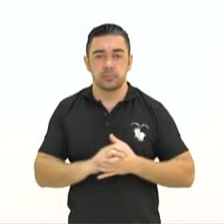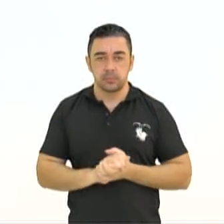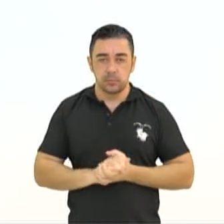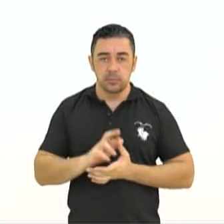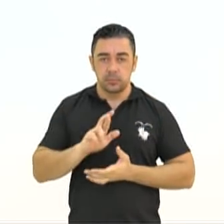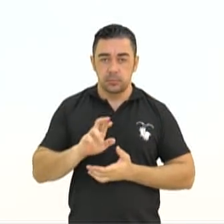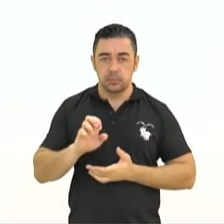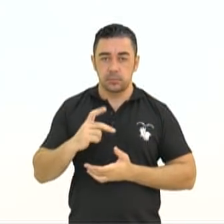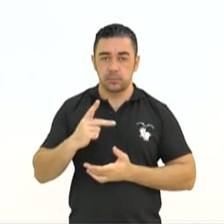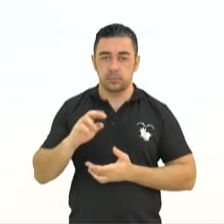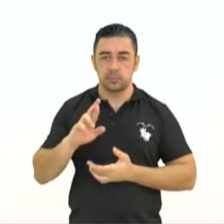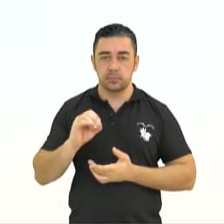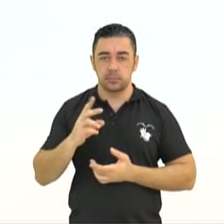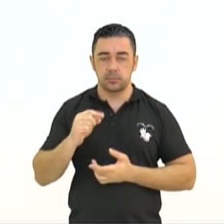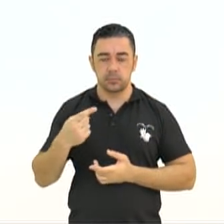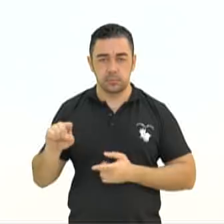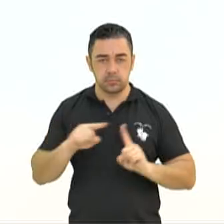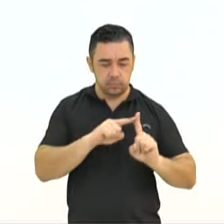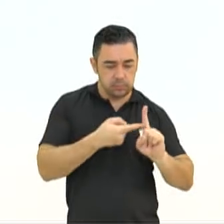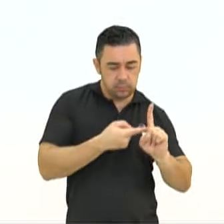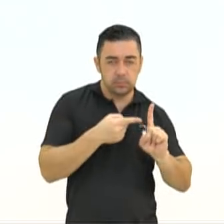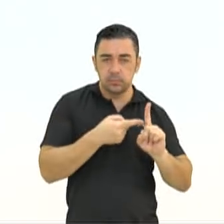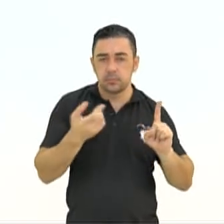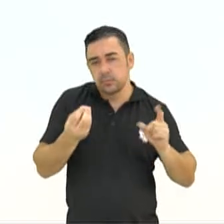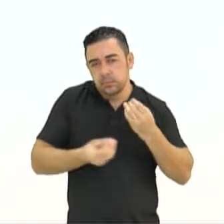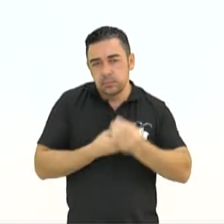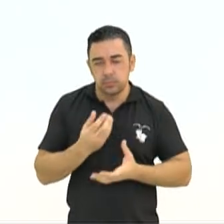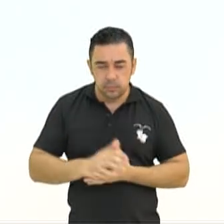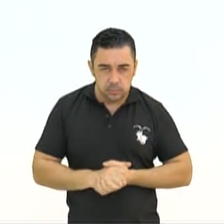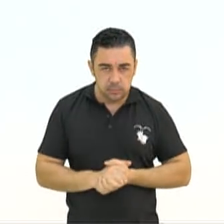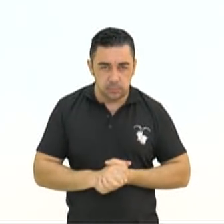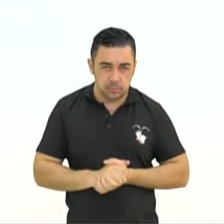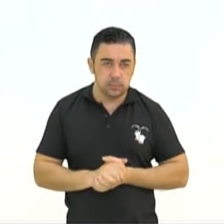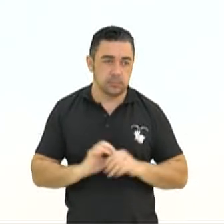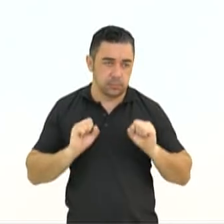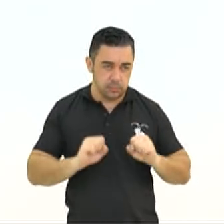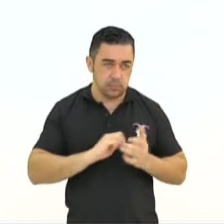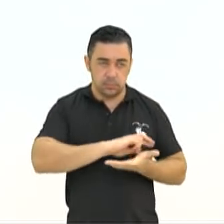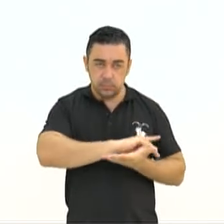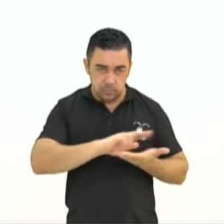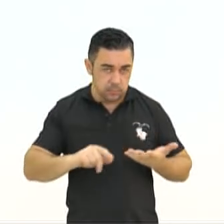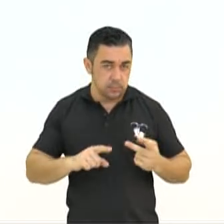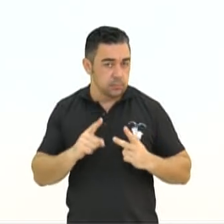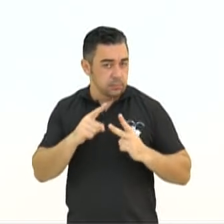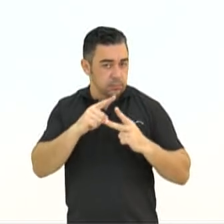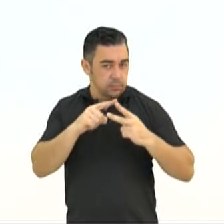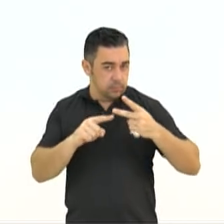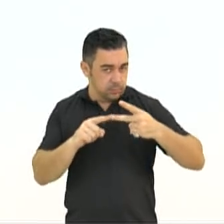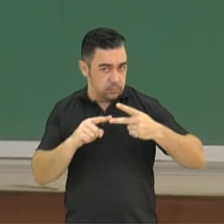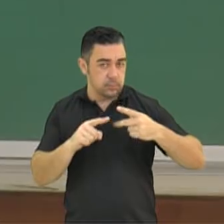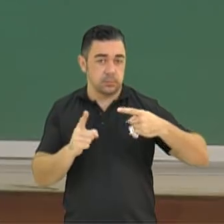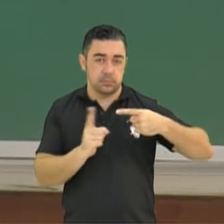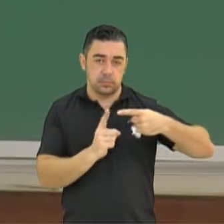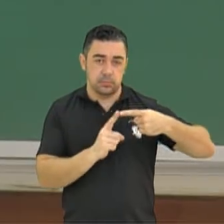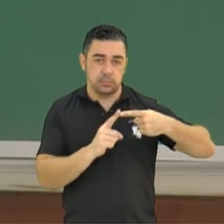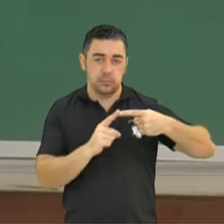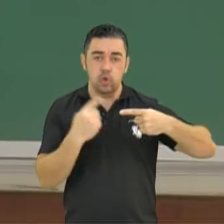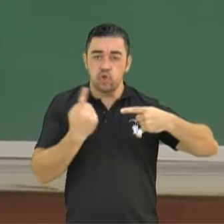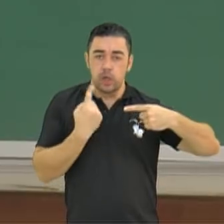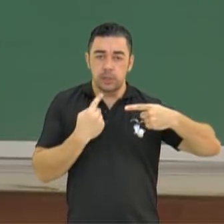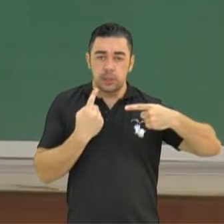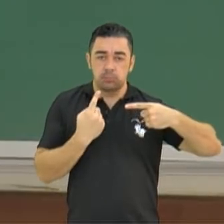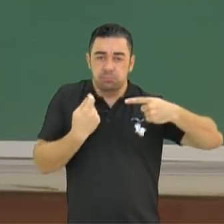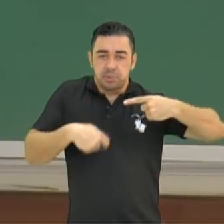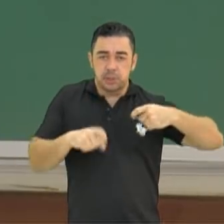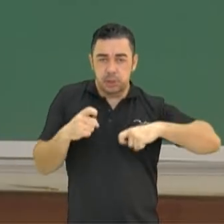animais. Todos eles querem reproduzir, todos os seres vivos, na verdade, né? E eles podem se reproduzir de duas formas. De forma assexuada